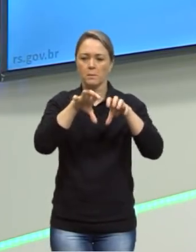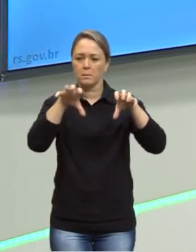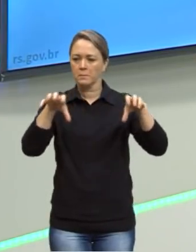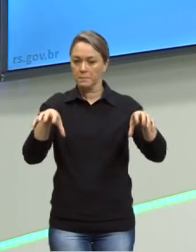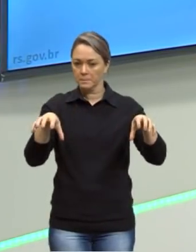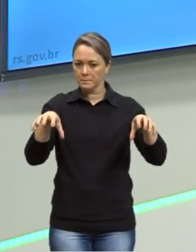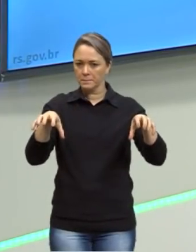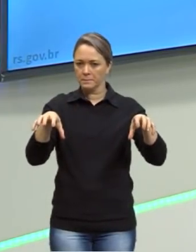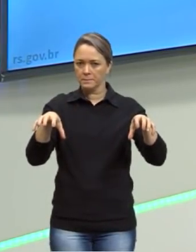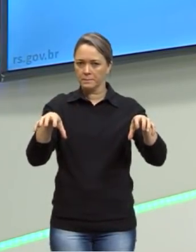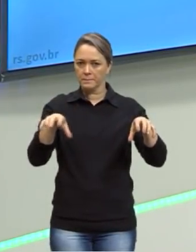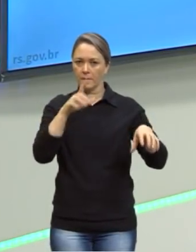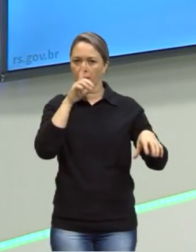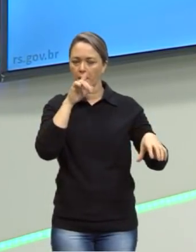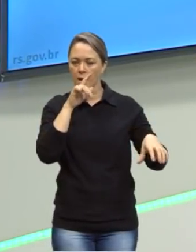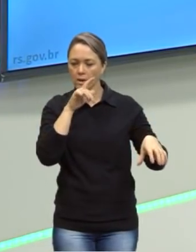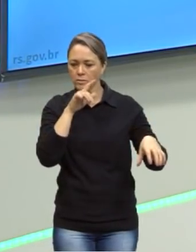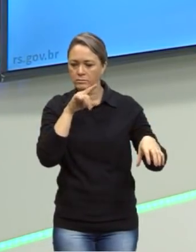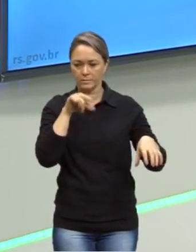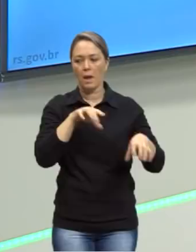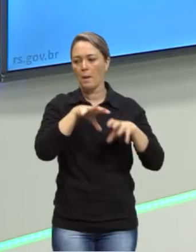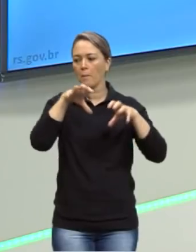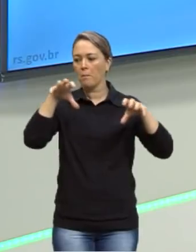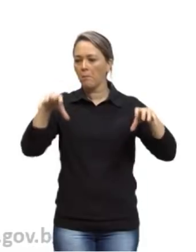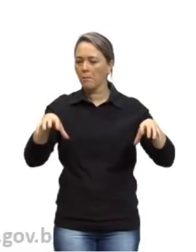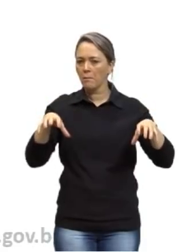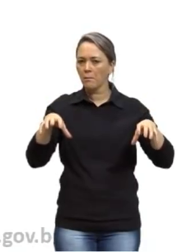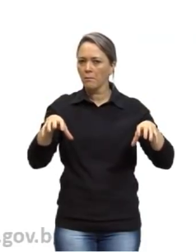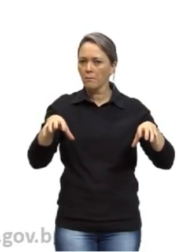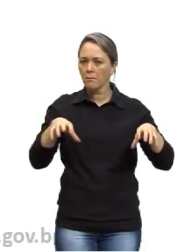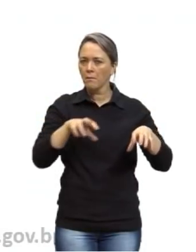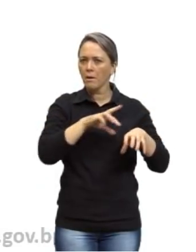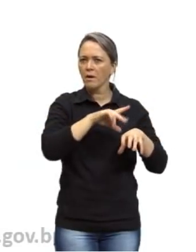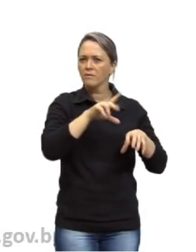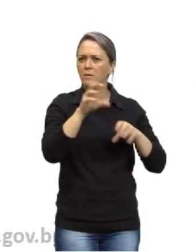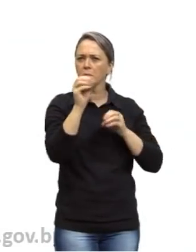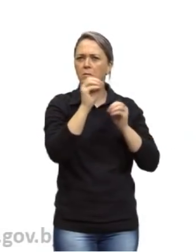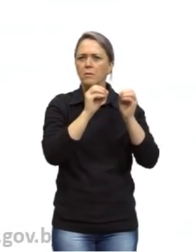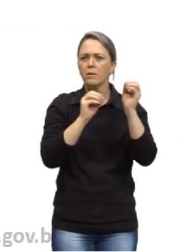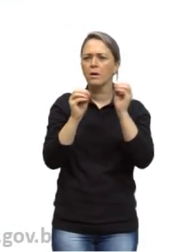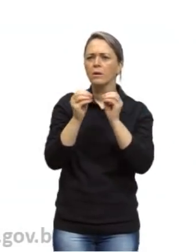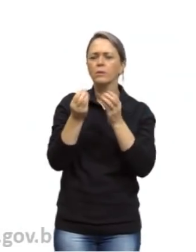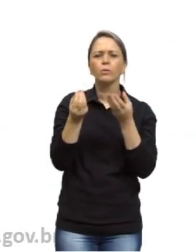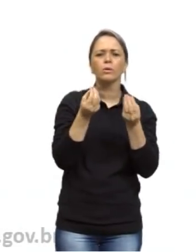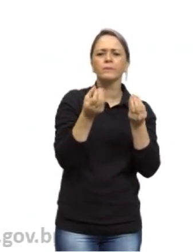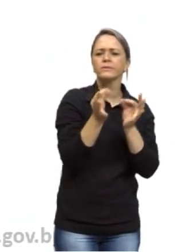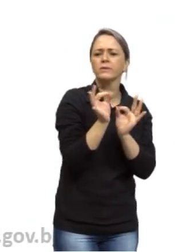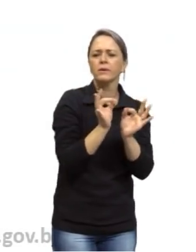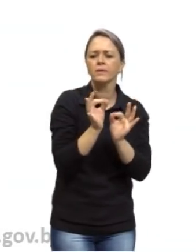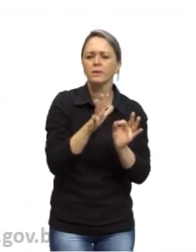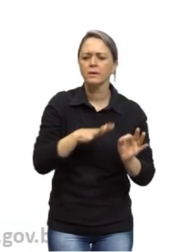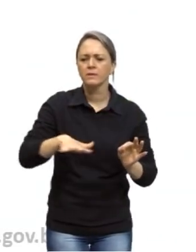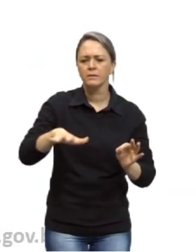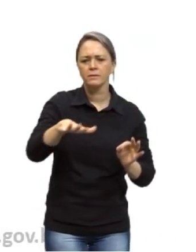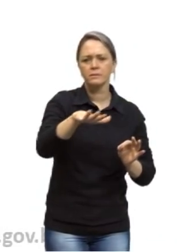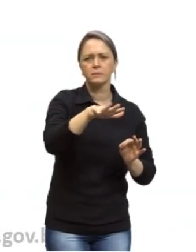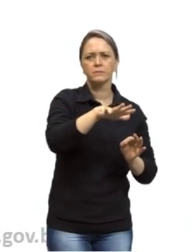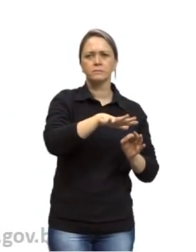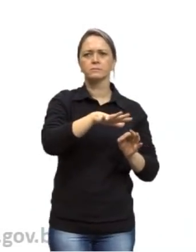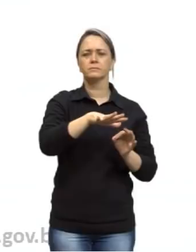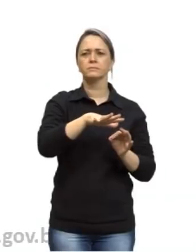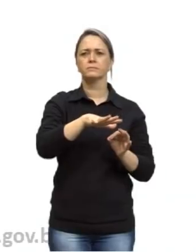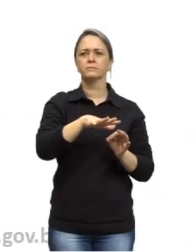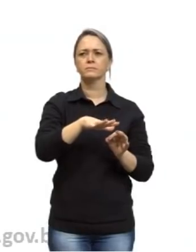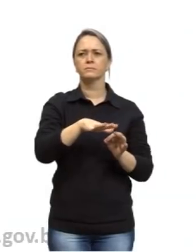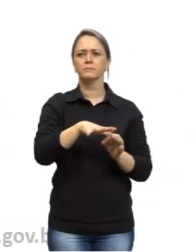né água a água é polar e eu tenho várias moléculas como é que elas vão estarão organizadas no espaço por exemplo